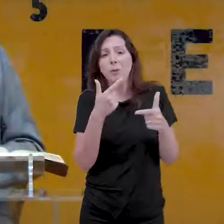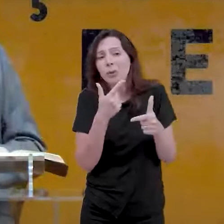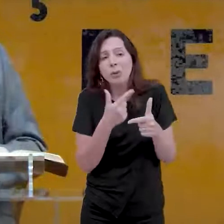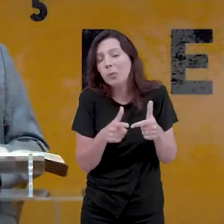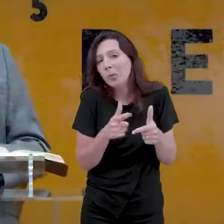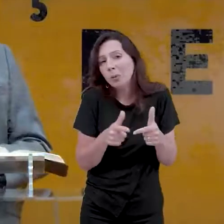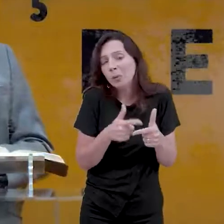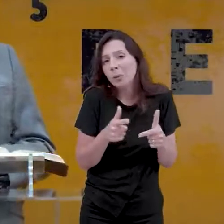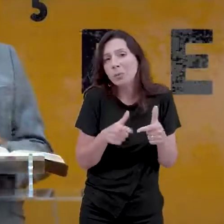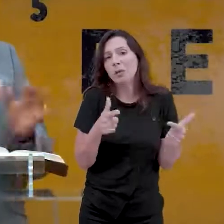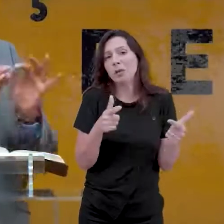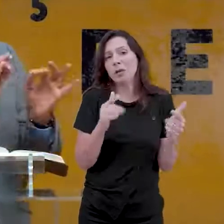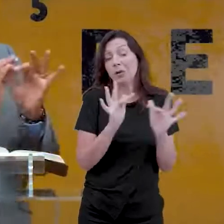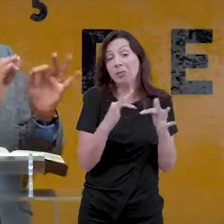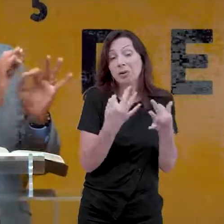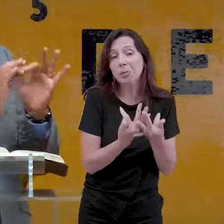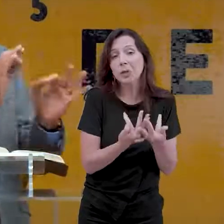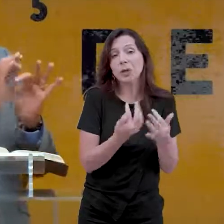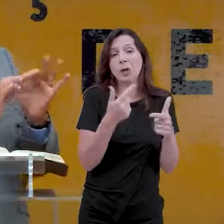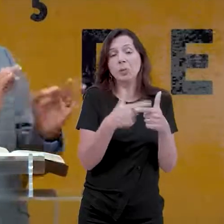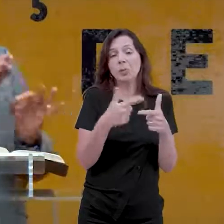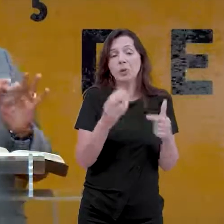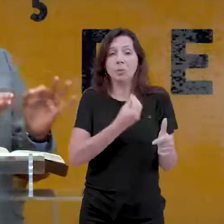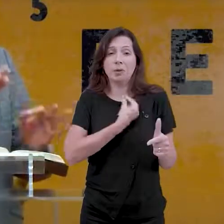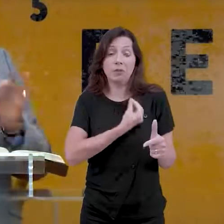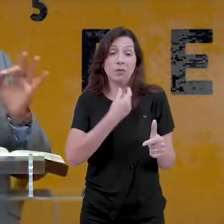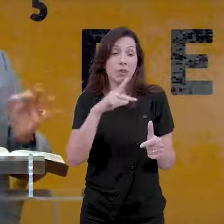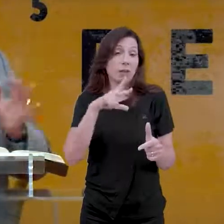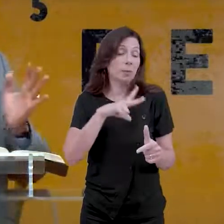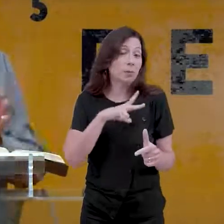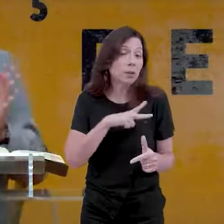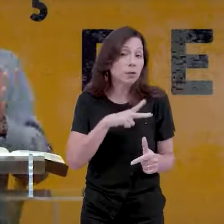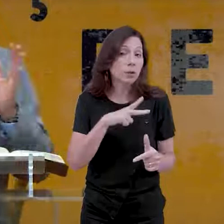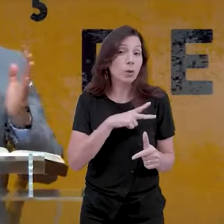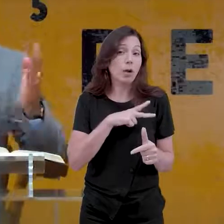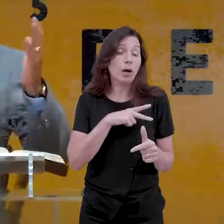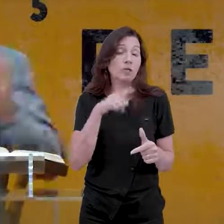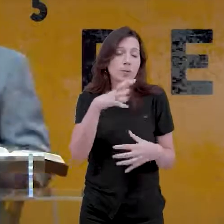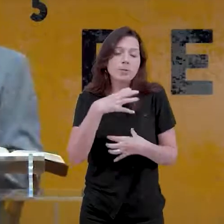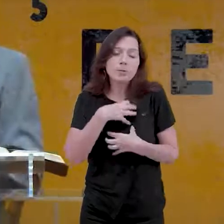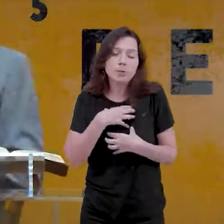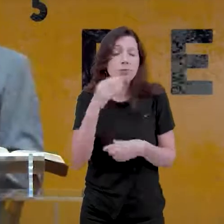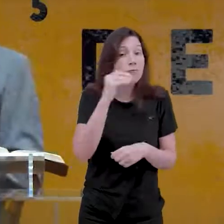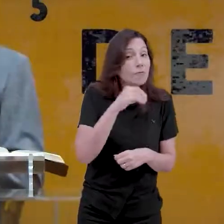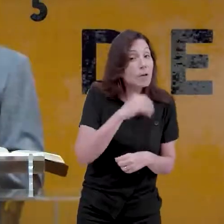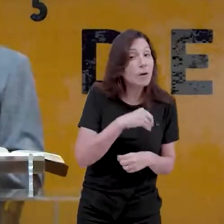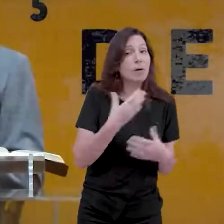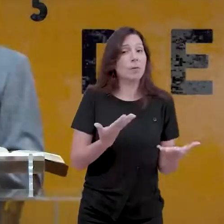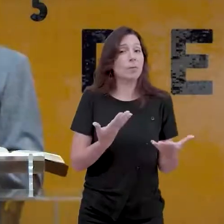vem porque tem algumas áreas da sua vida que estão fragilizadas e você precisa dar uma